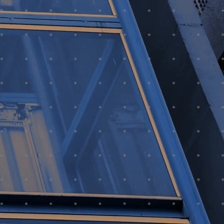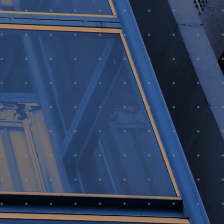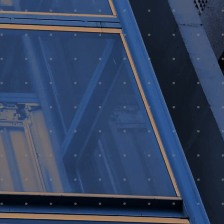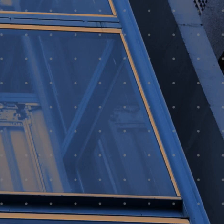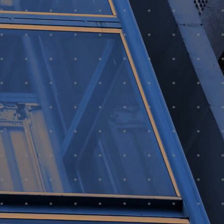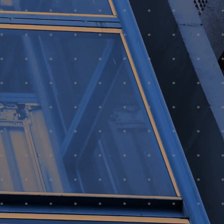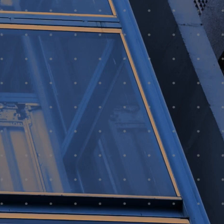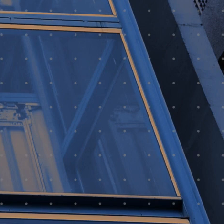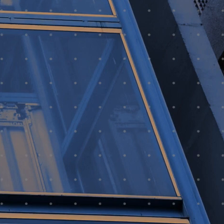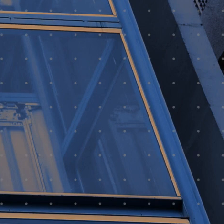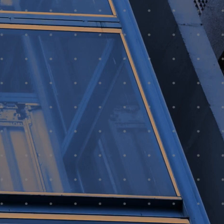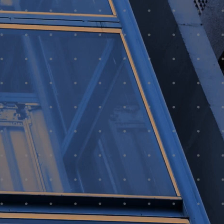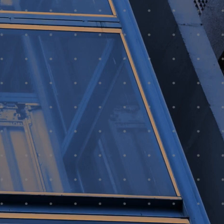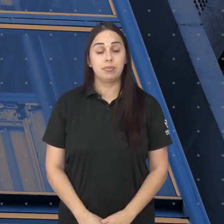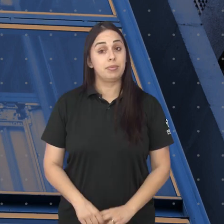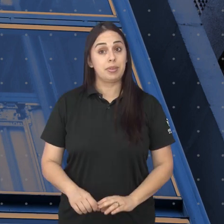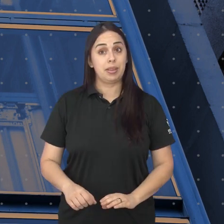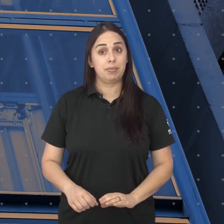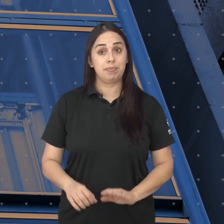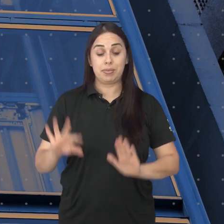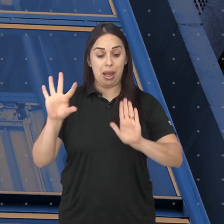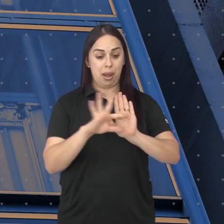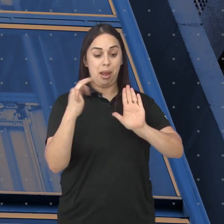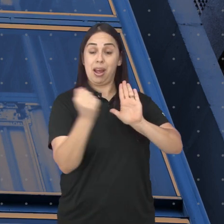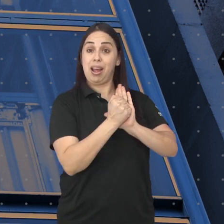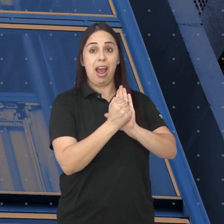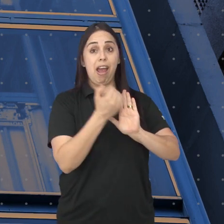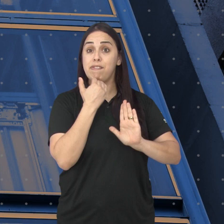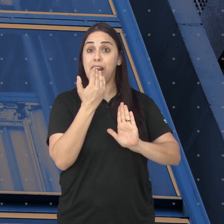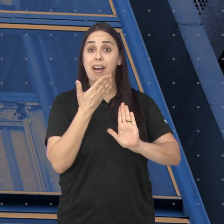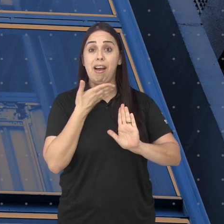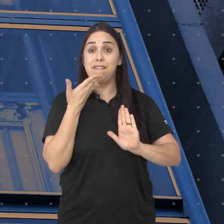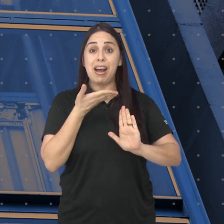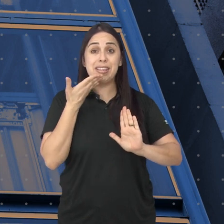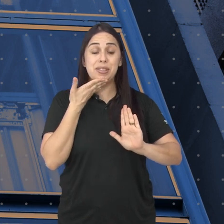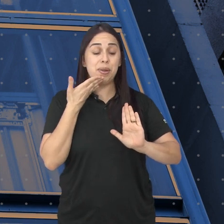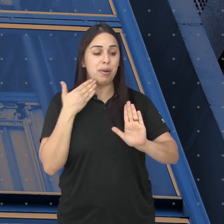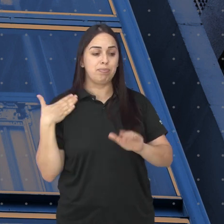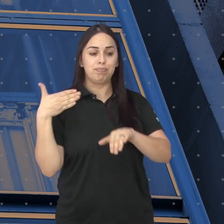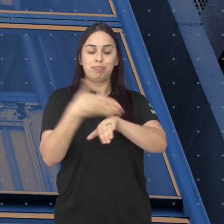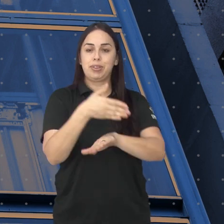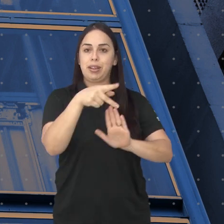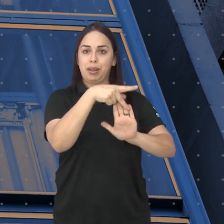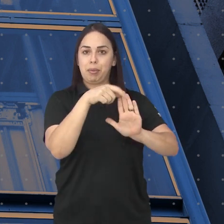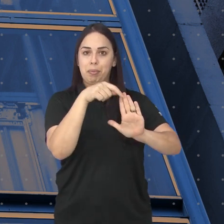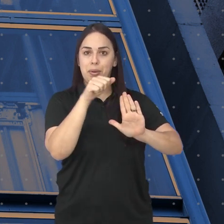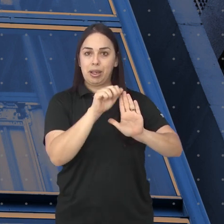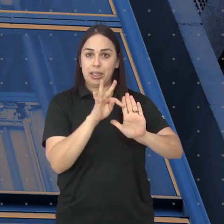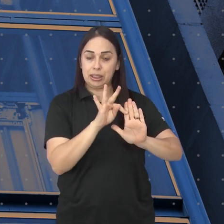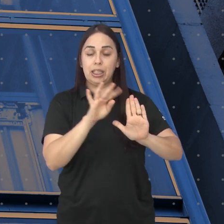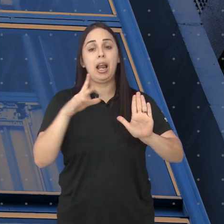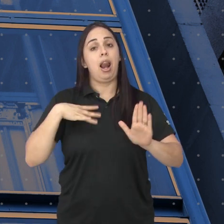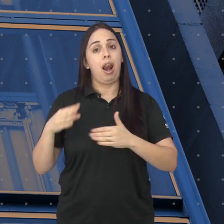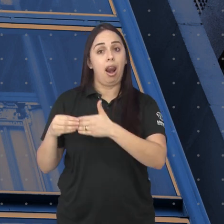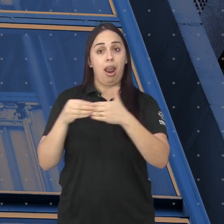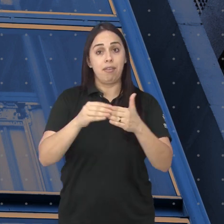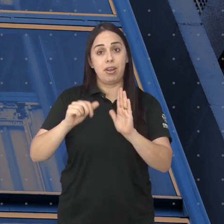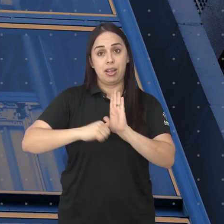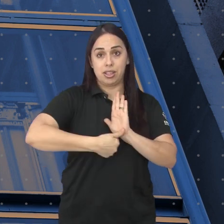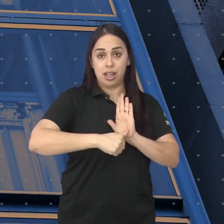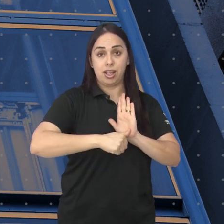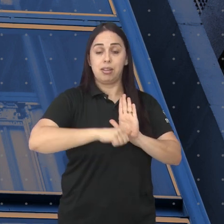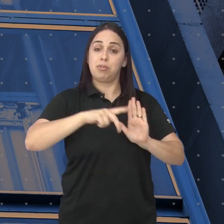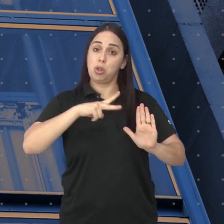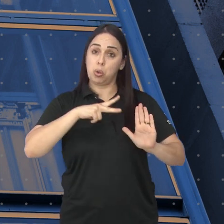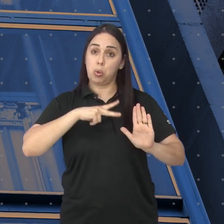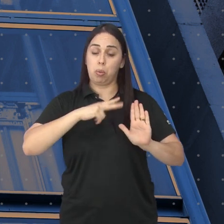de telemarketing. Para se candidatar é fácil, é só comparecer ao PAT, levando RG, CPF, carteira de trabalho e o